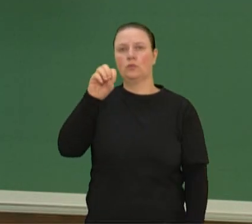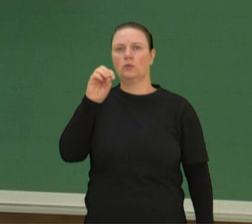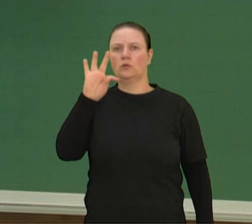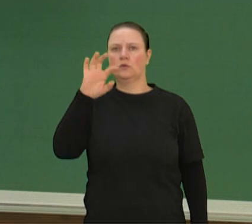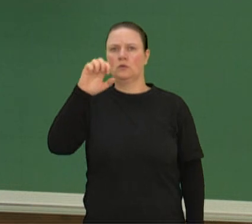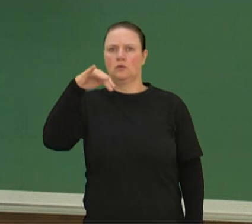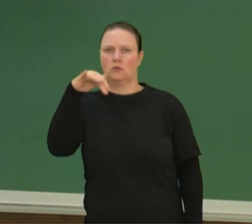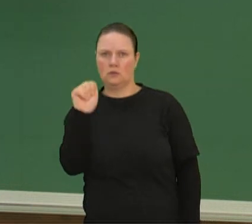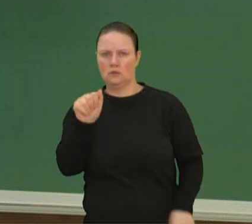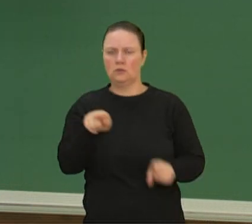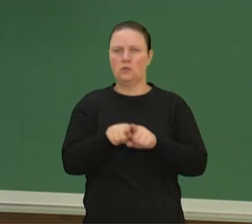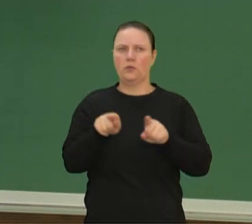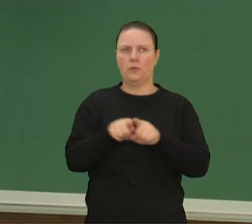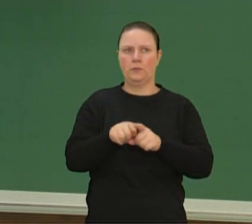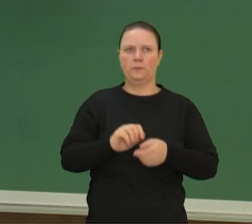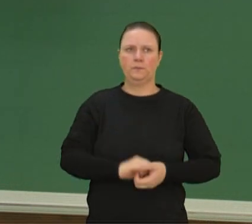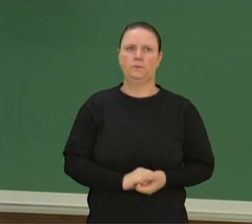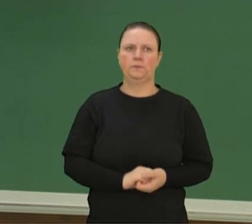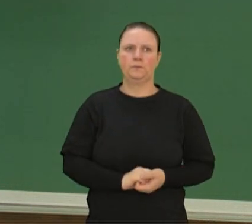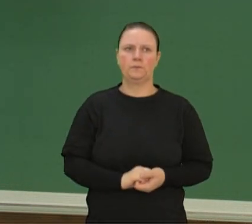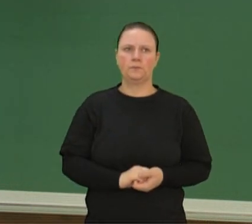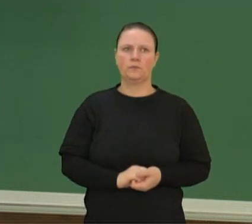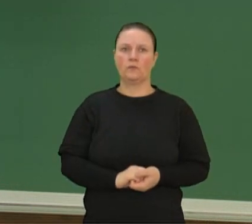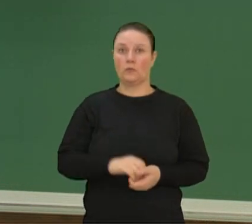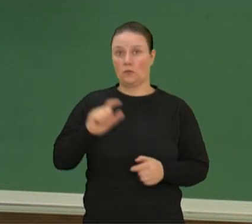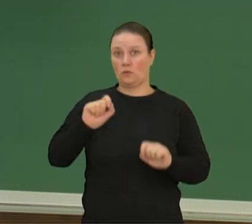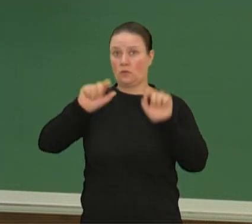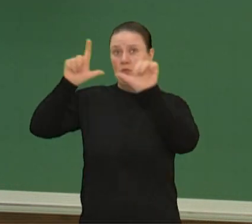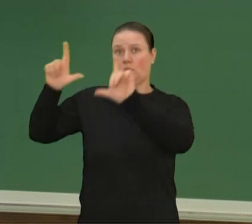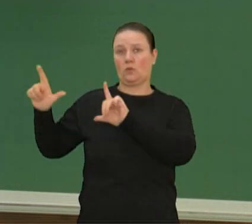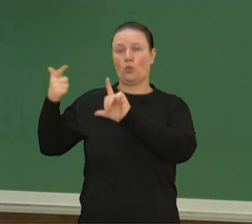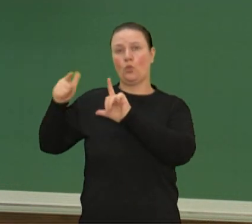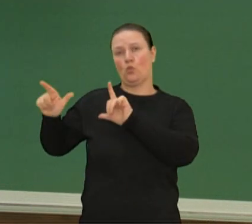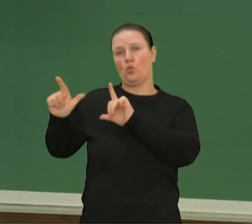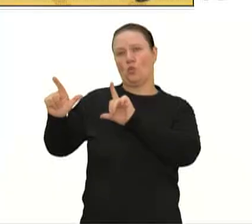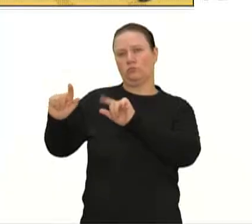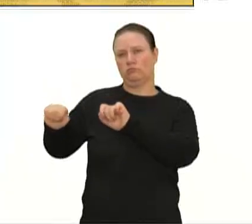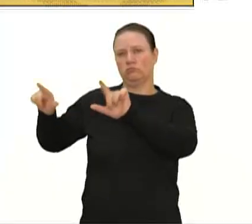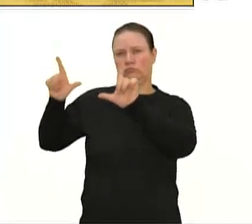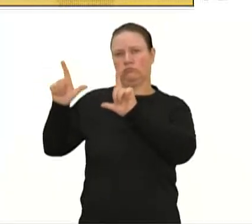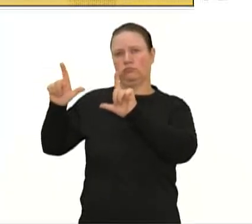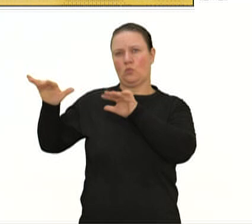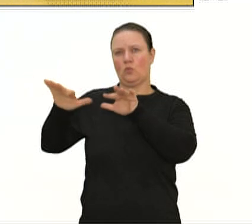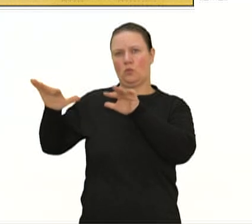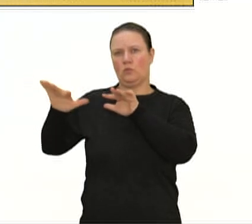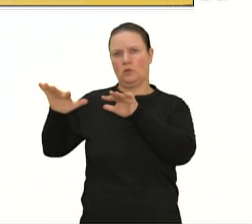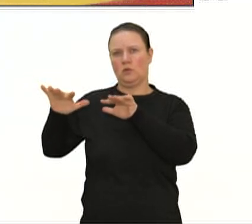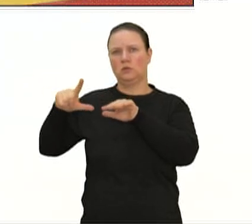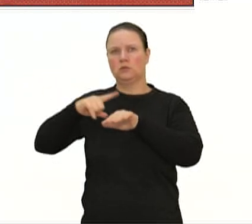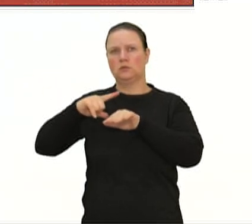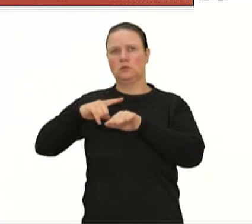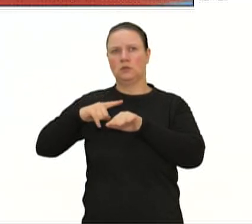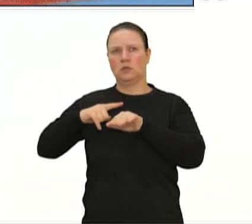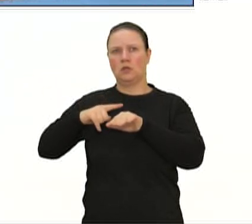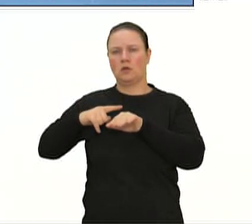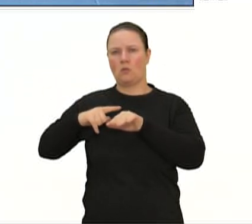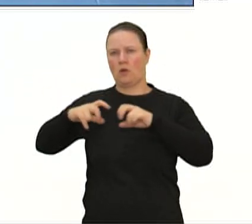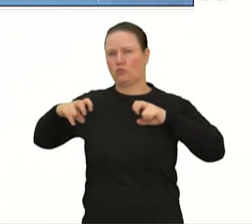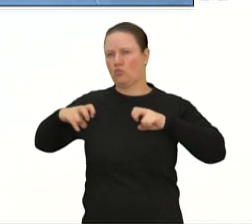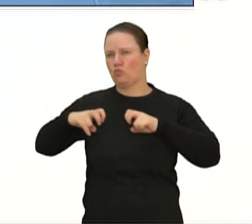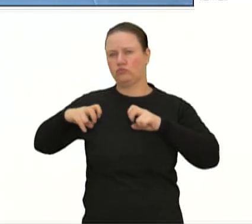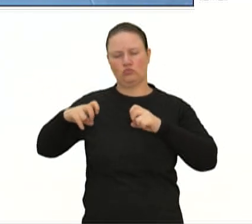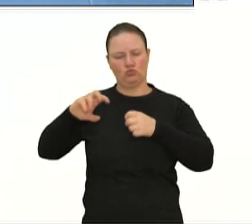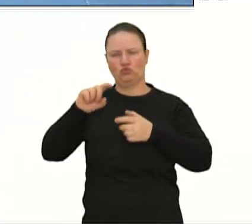no movimento. Do lado direito, nós temos um outro GIF, uma luta, wrestling. Então, o indivíduo ele faz